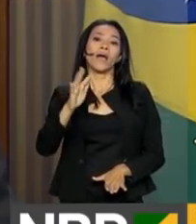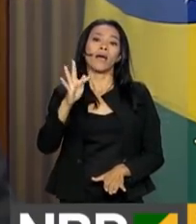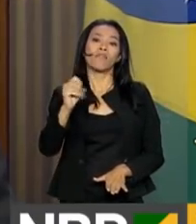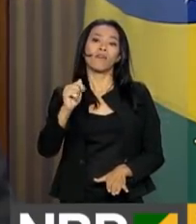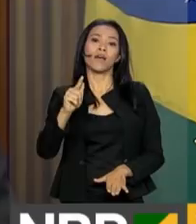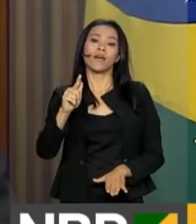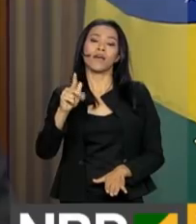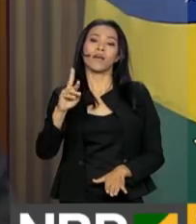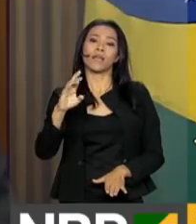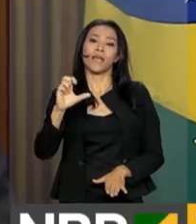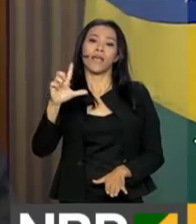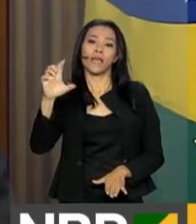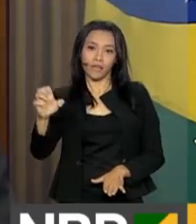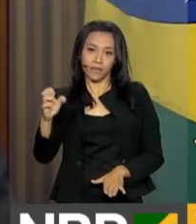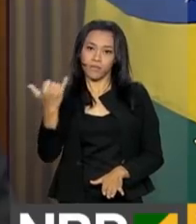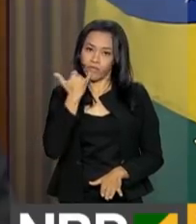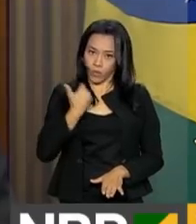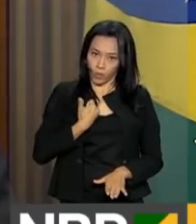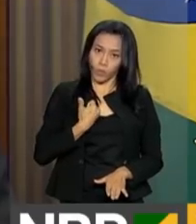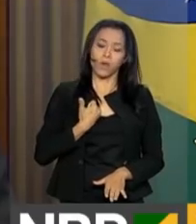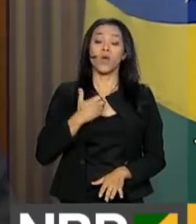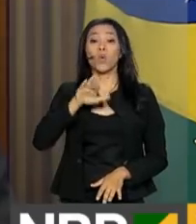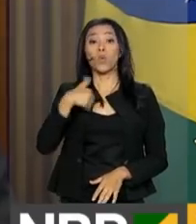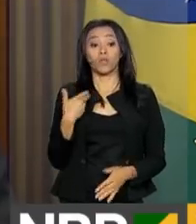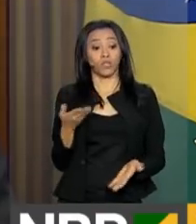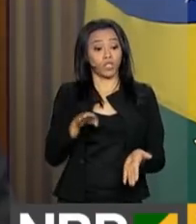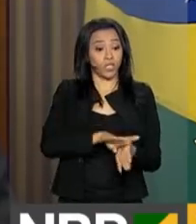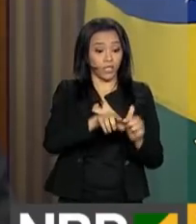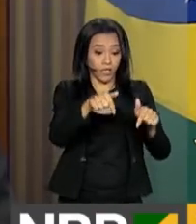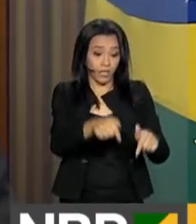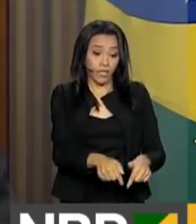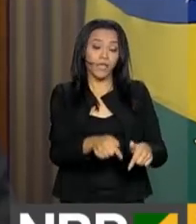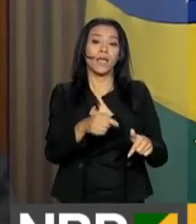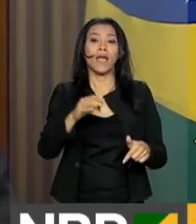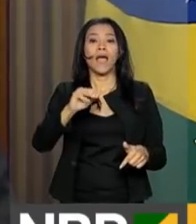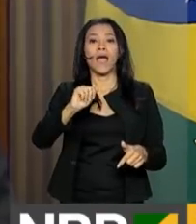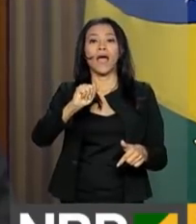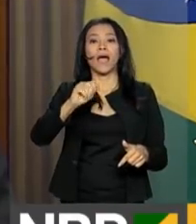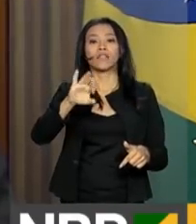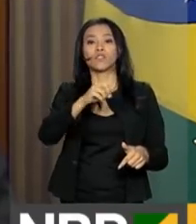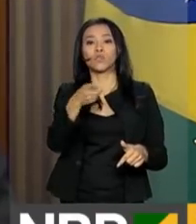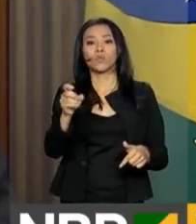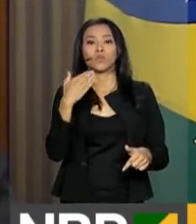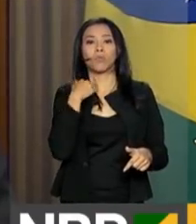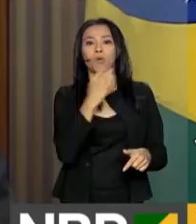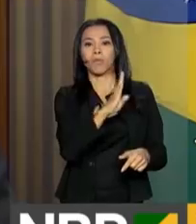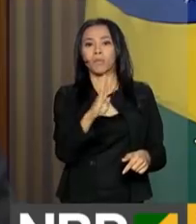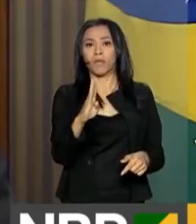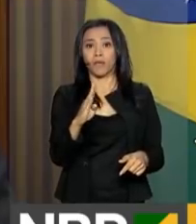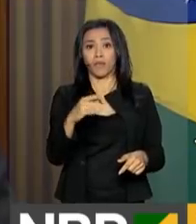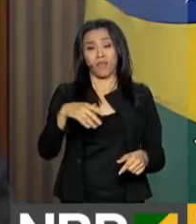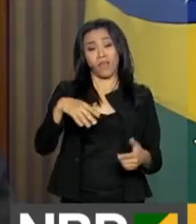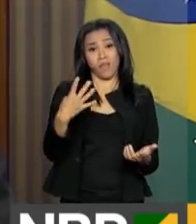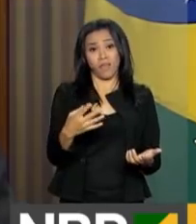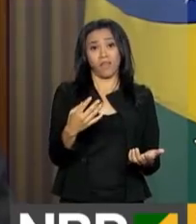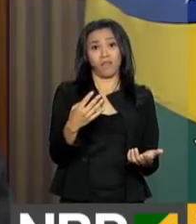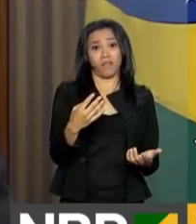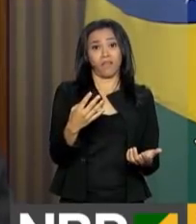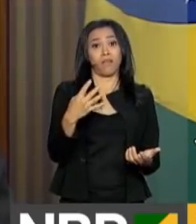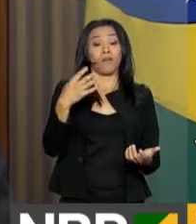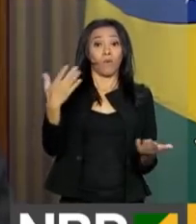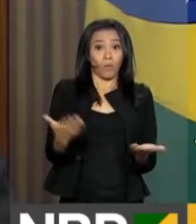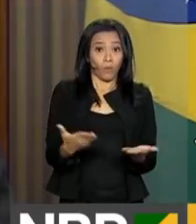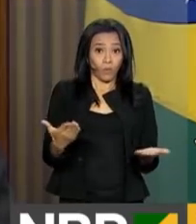presente quando nós chegamos aqui a ação do banco brasil varia 15 reais hoje está a 45 reais